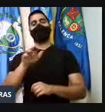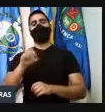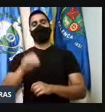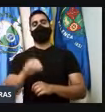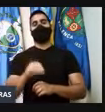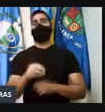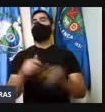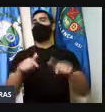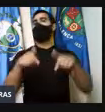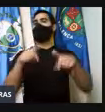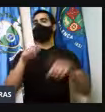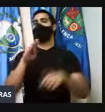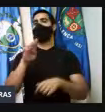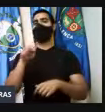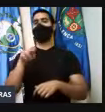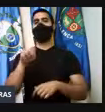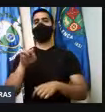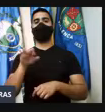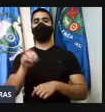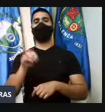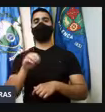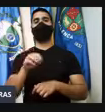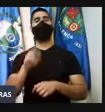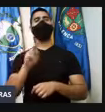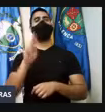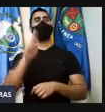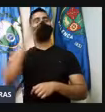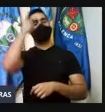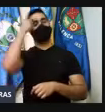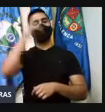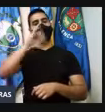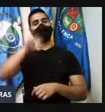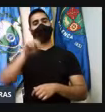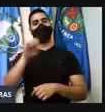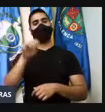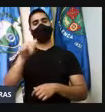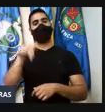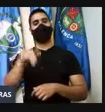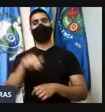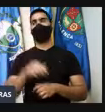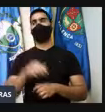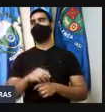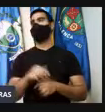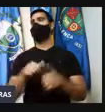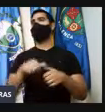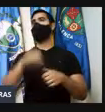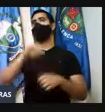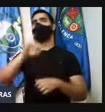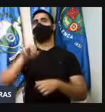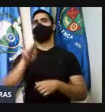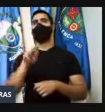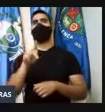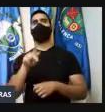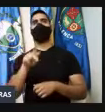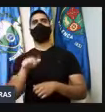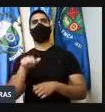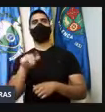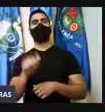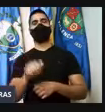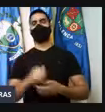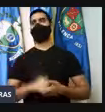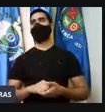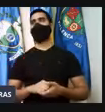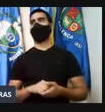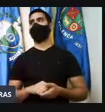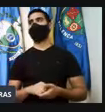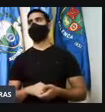título benemérito municipal a Jean de Oliveira Silva, responsável pela Unidade Básica de Saúde de Paraná, dando-se ainda outras providências. Discussão